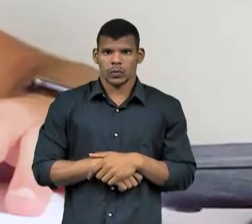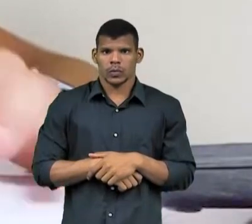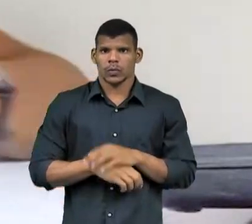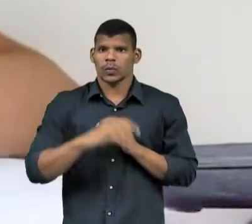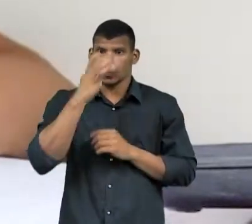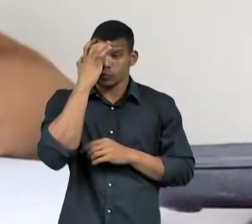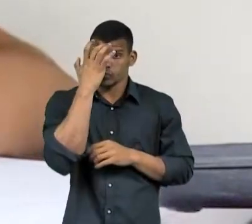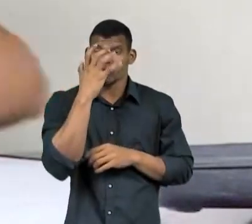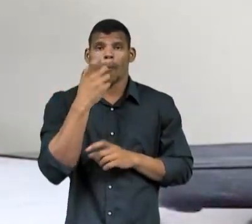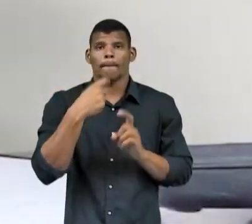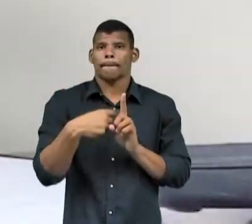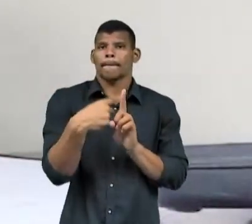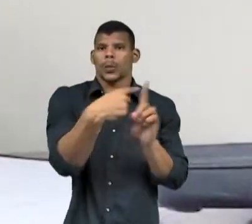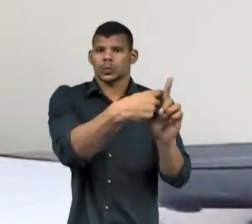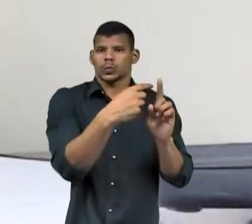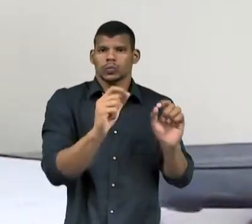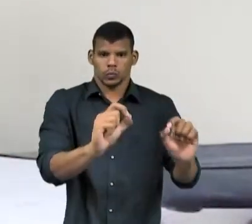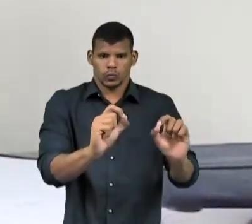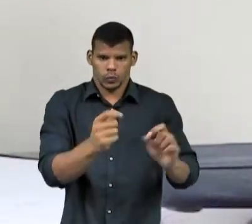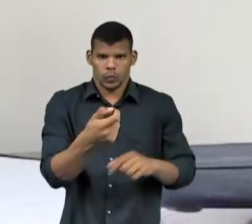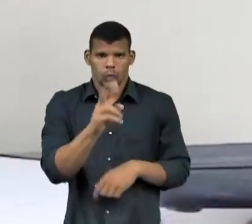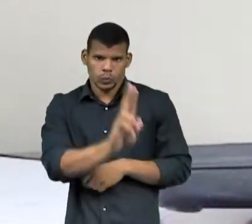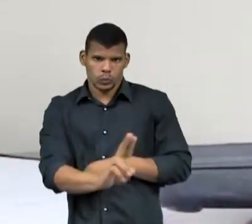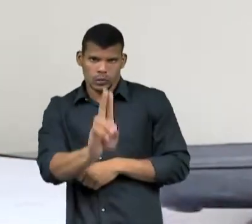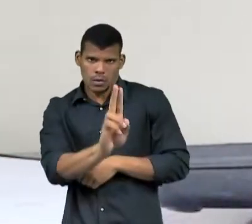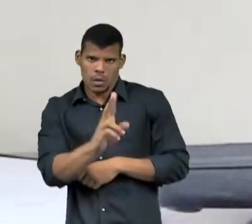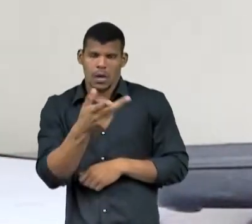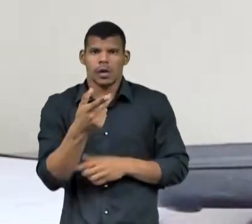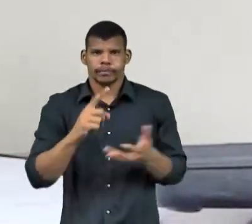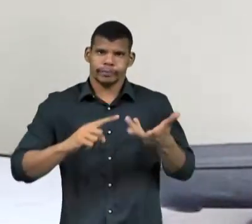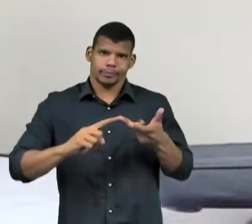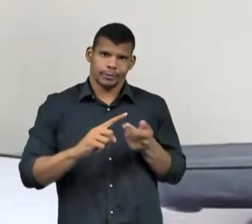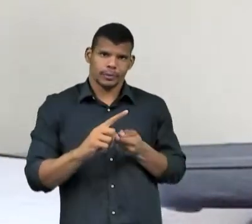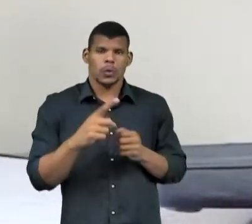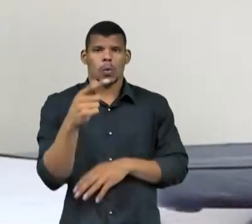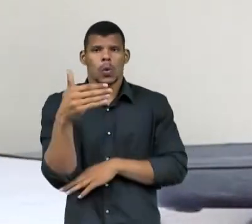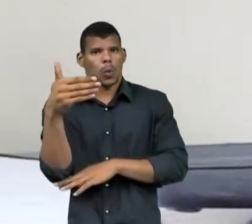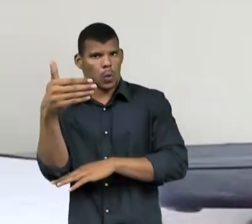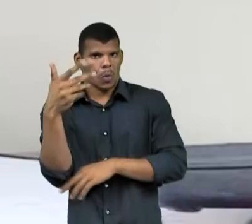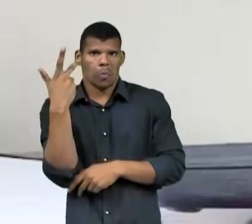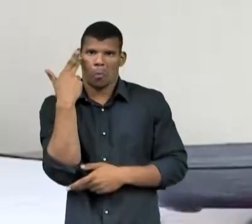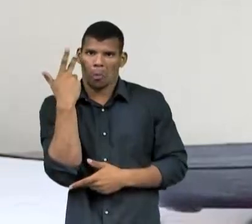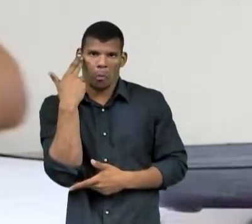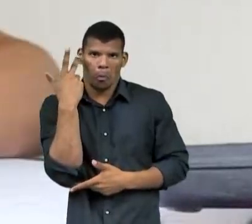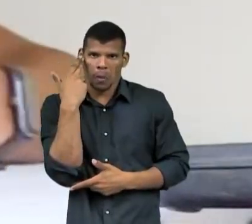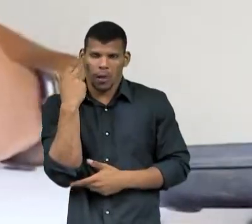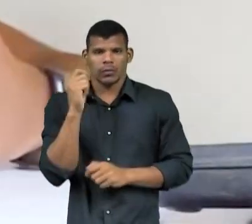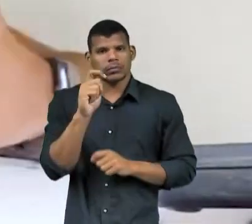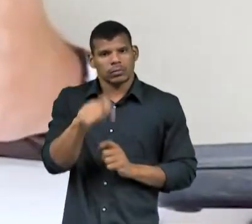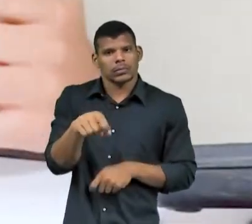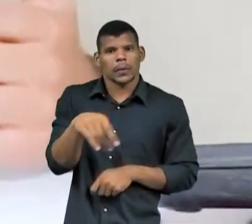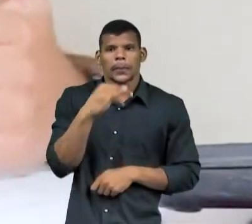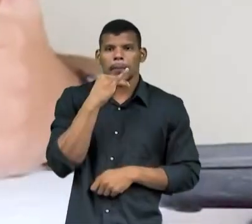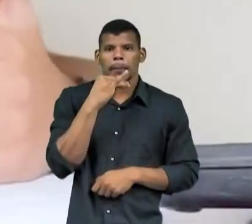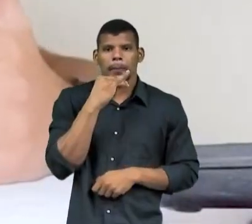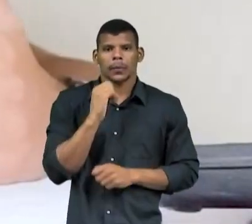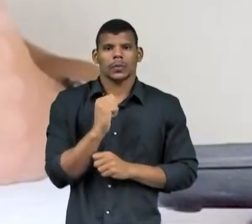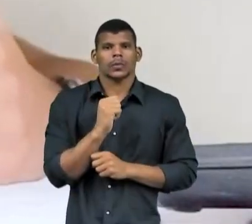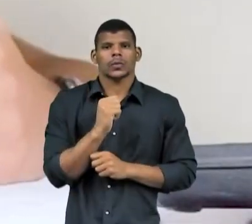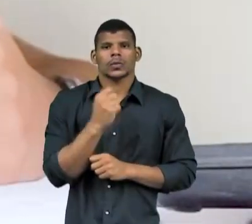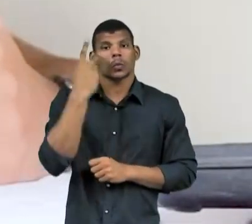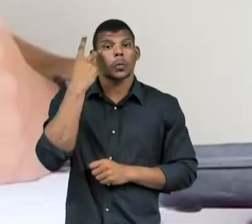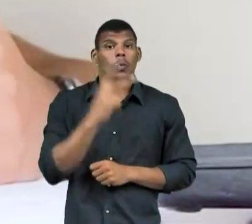é que você pode utilizar tanto como uma alternativa à hotelaria tradicional, Então você pode utilizar por um ou dois